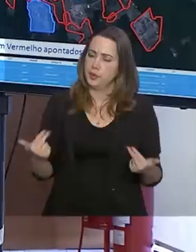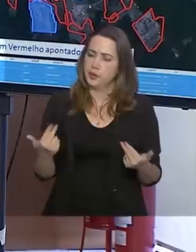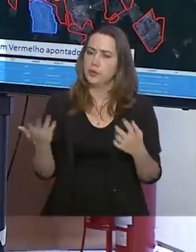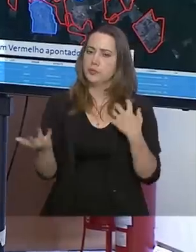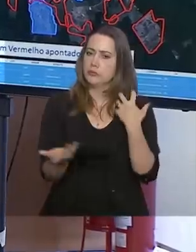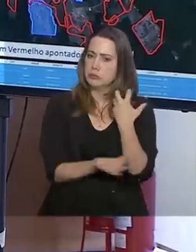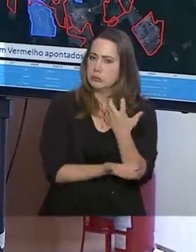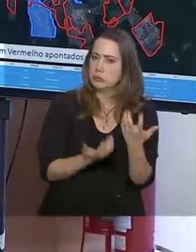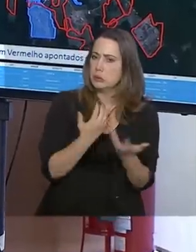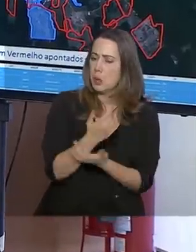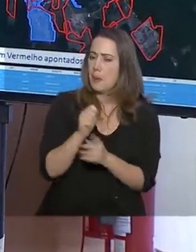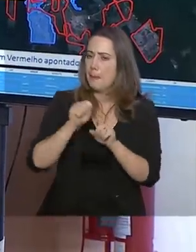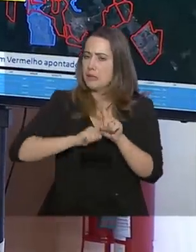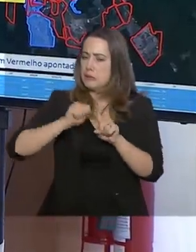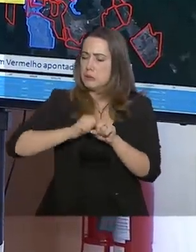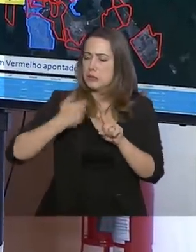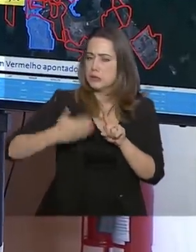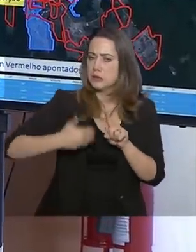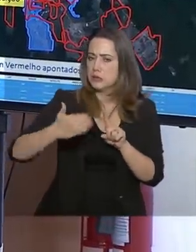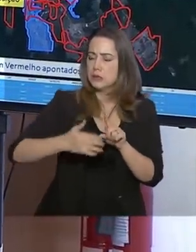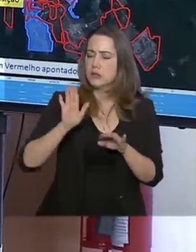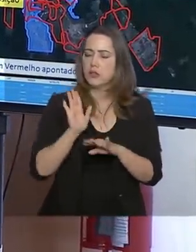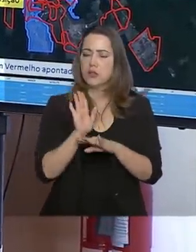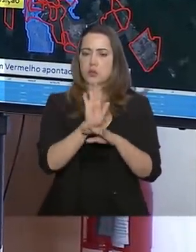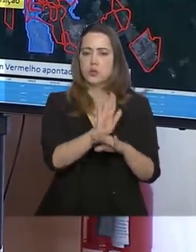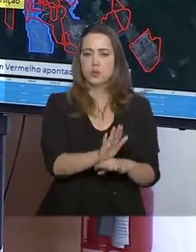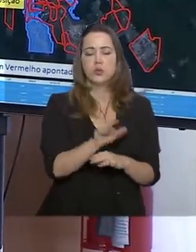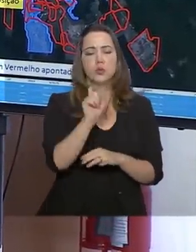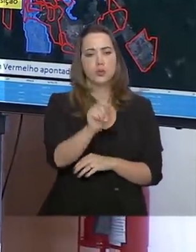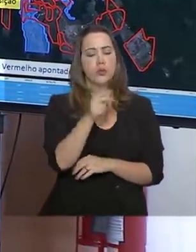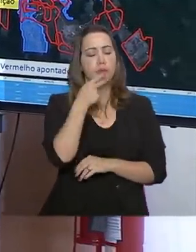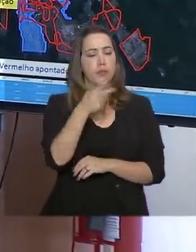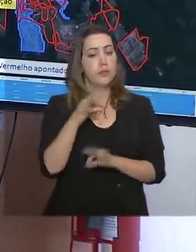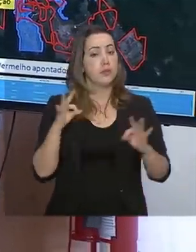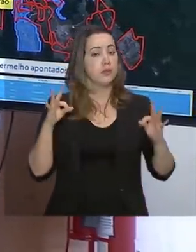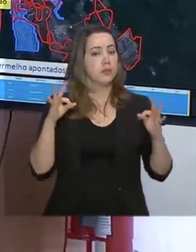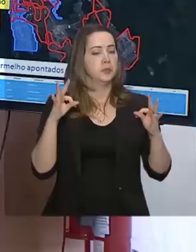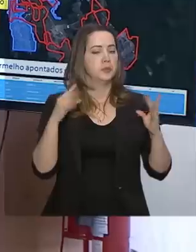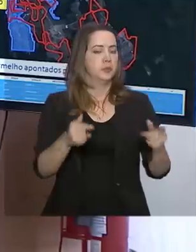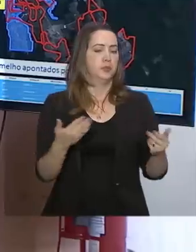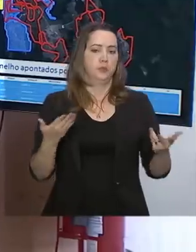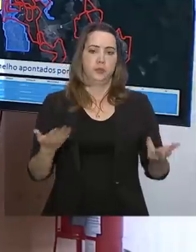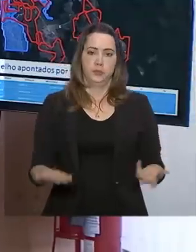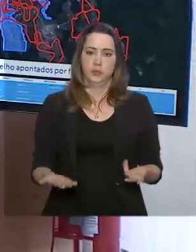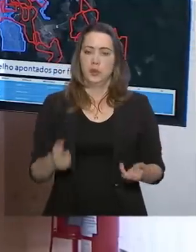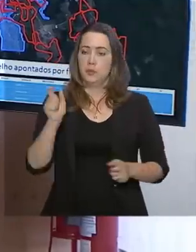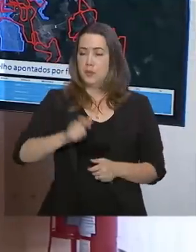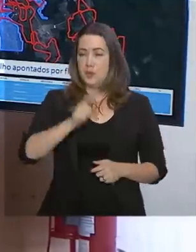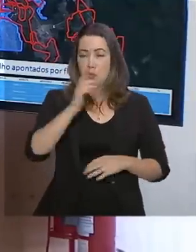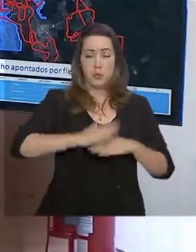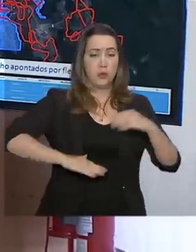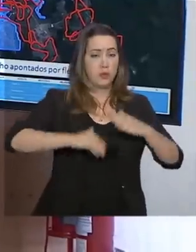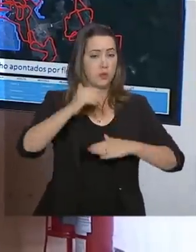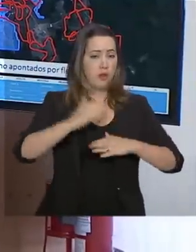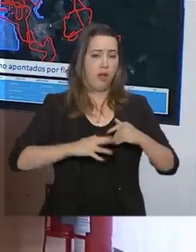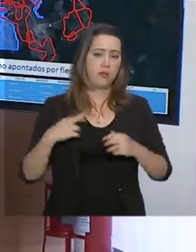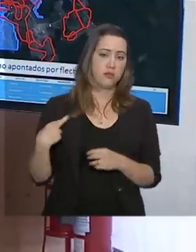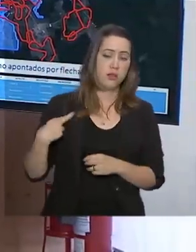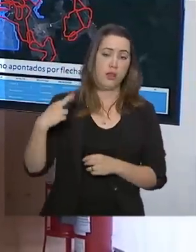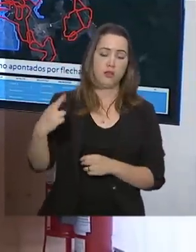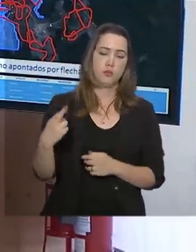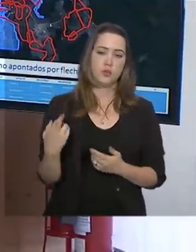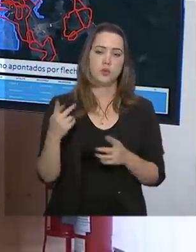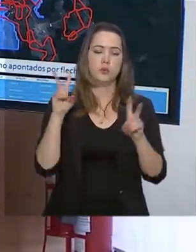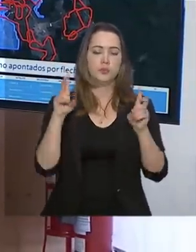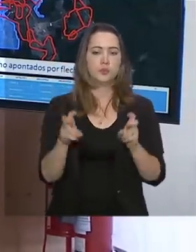desmatamento mês a mês e que corroboram o que é dito por todos os especialistas que têm responsabilidade no